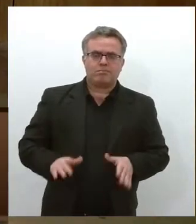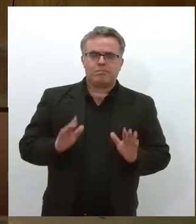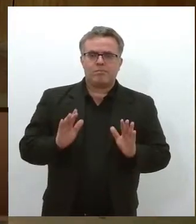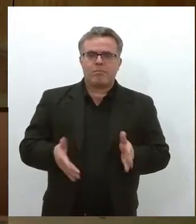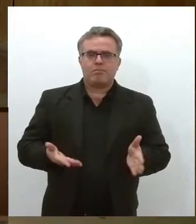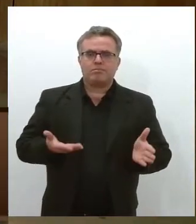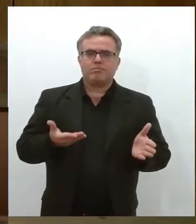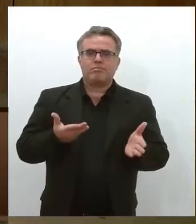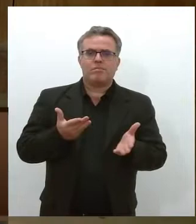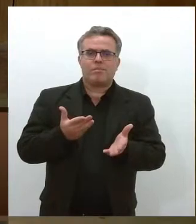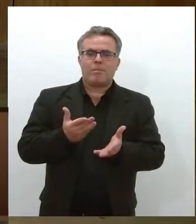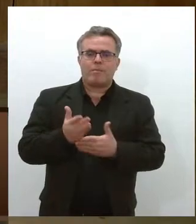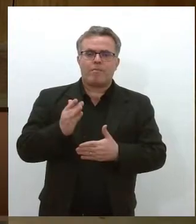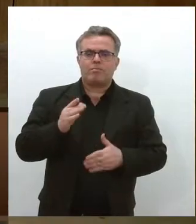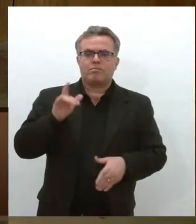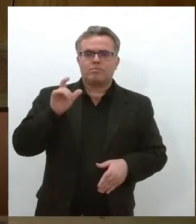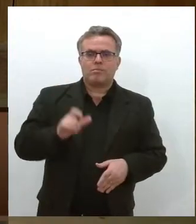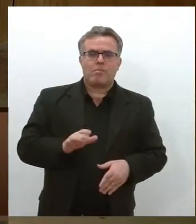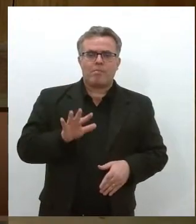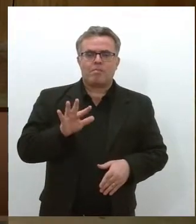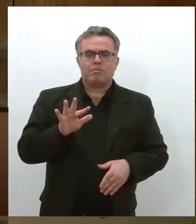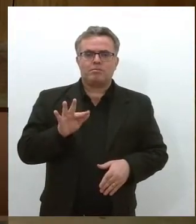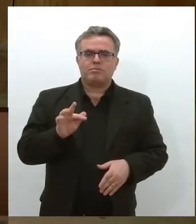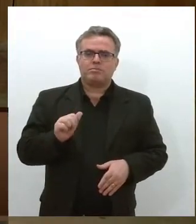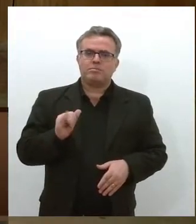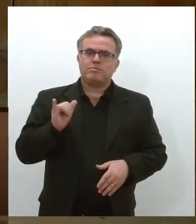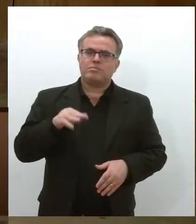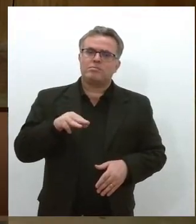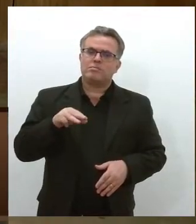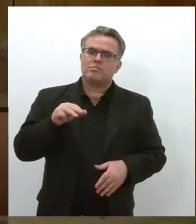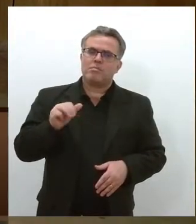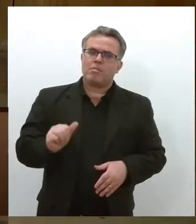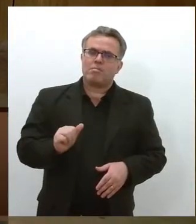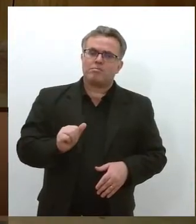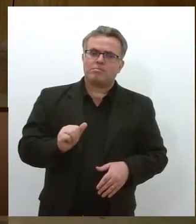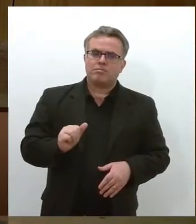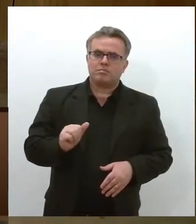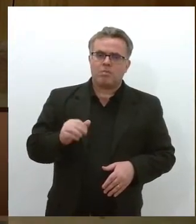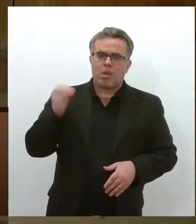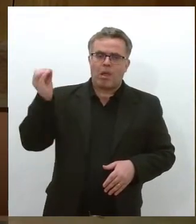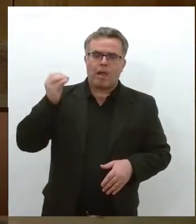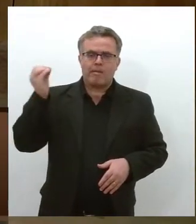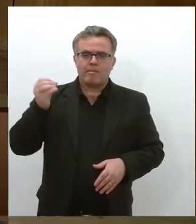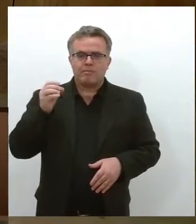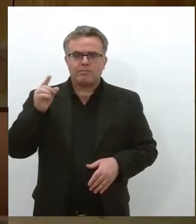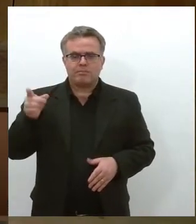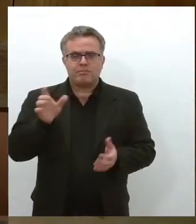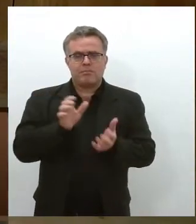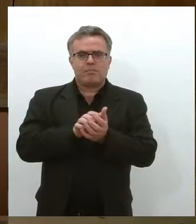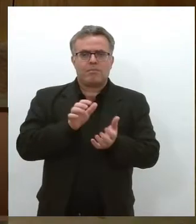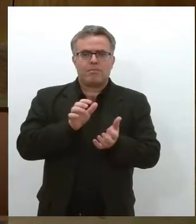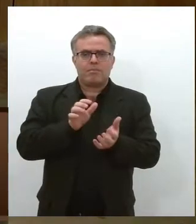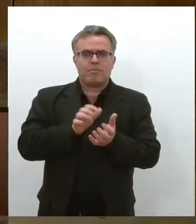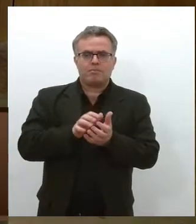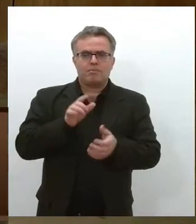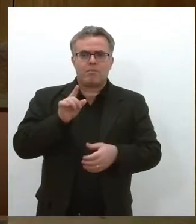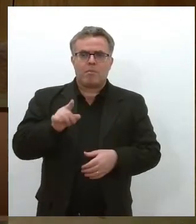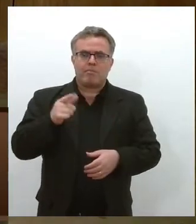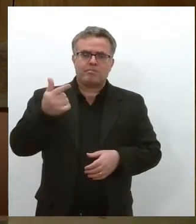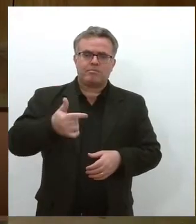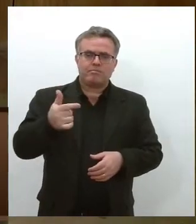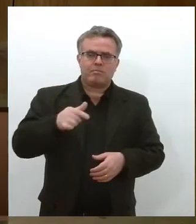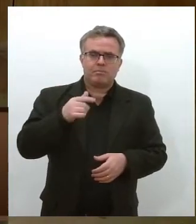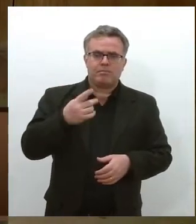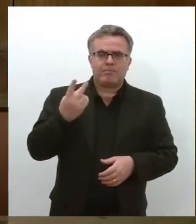turno, que é a Fátima Bezerra do PT do Rio Grande do Norte, e no estado do Pernambuco, como foi para o segundo turno, duas mulheres